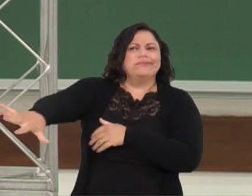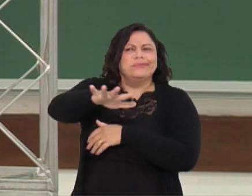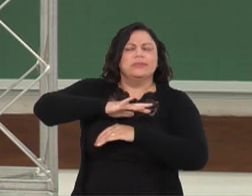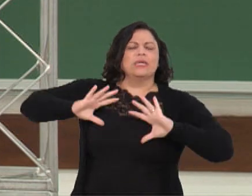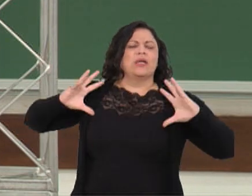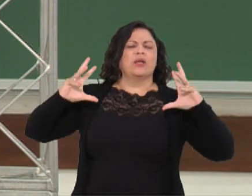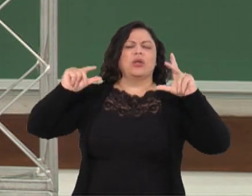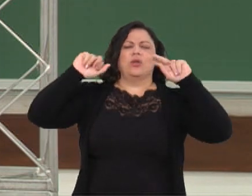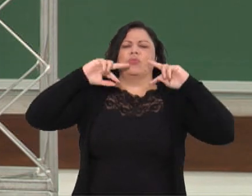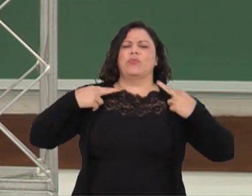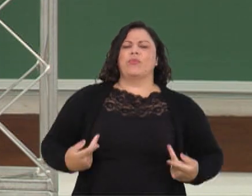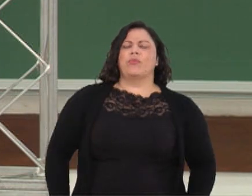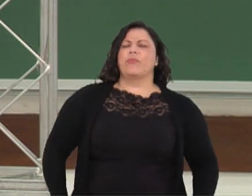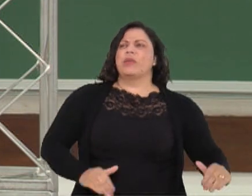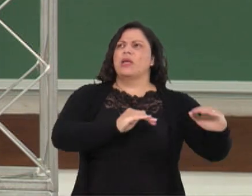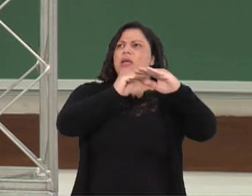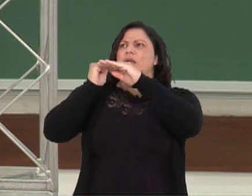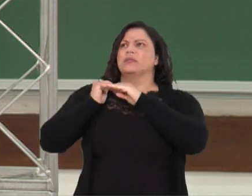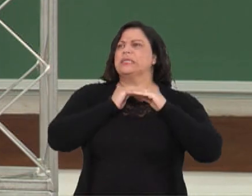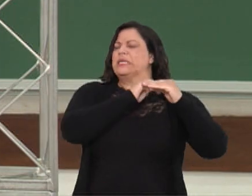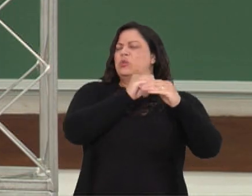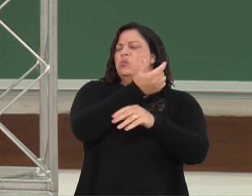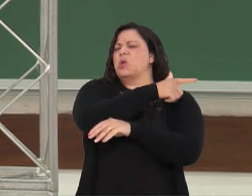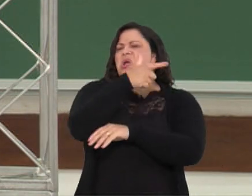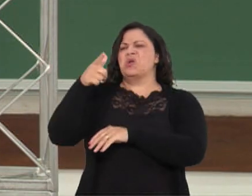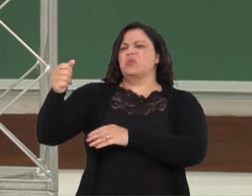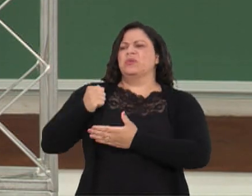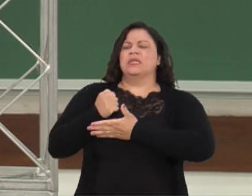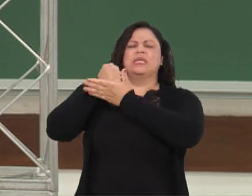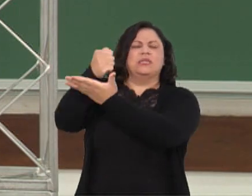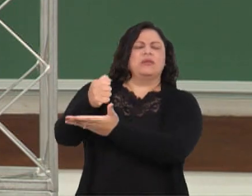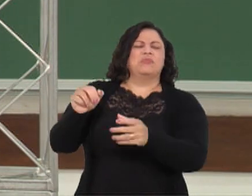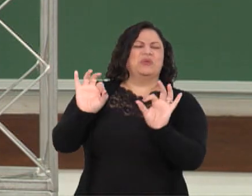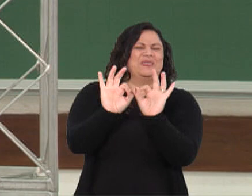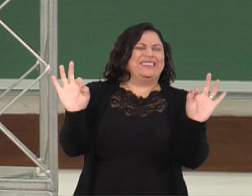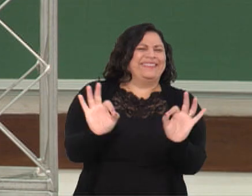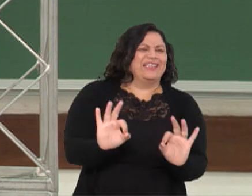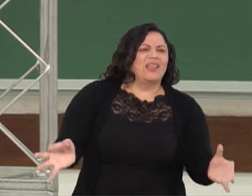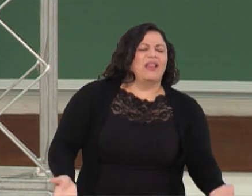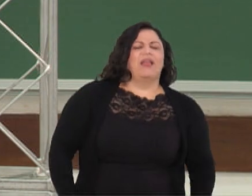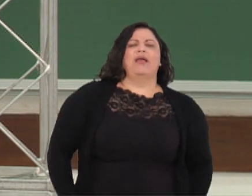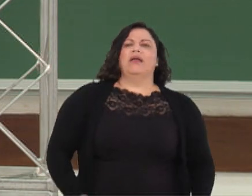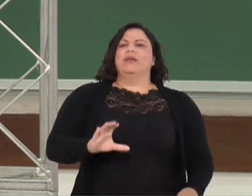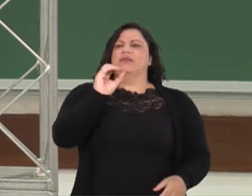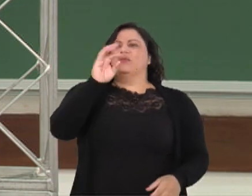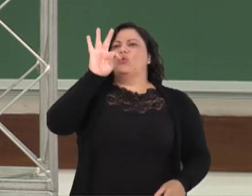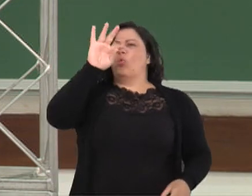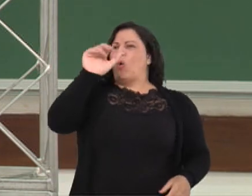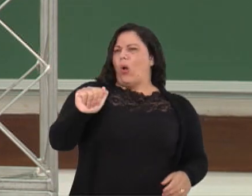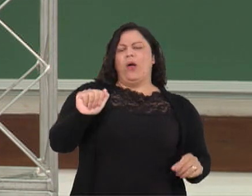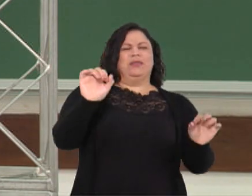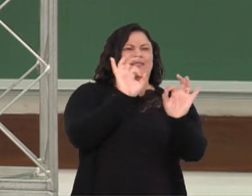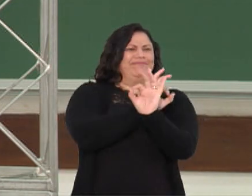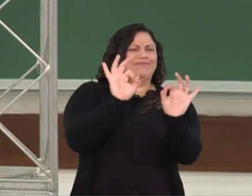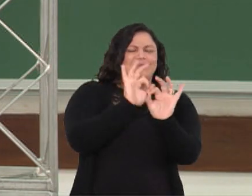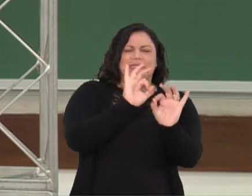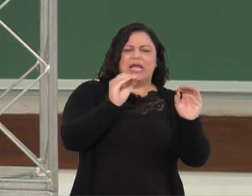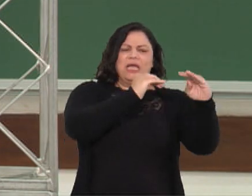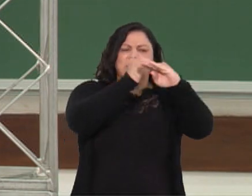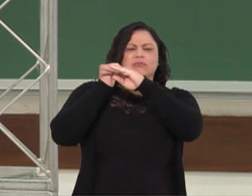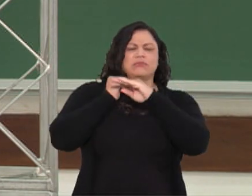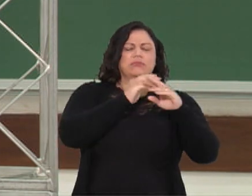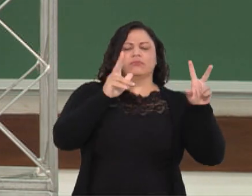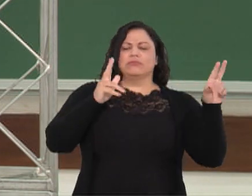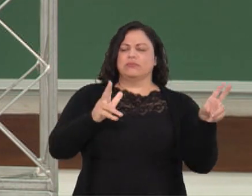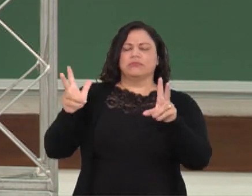que não tinha que ter nada disso, porque não é correto isso. O correto é todo mundo igual.